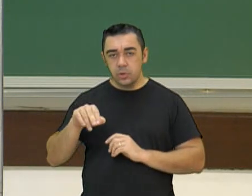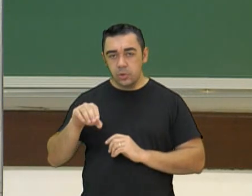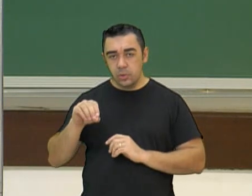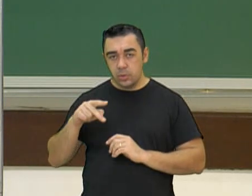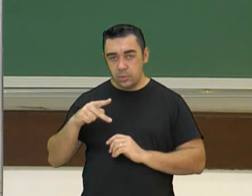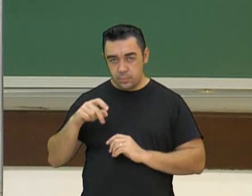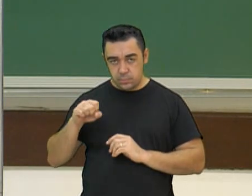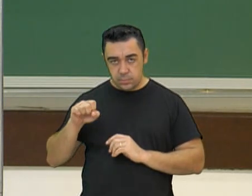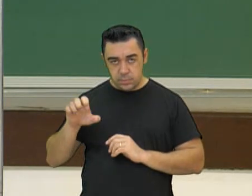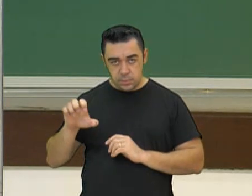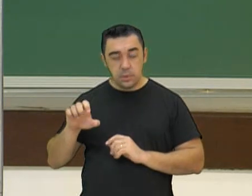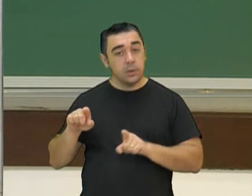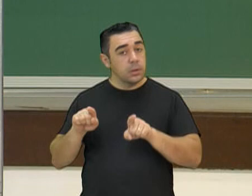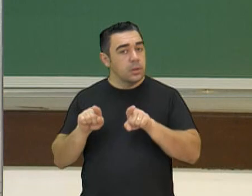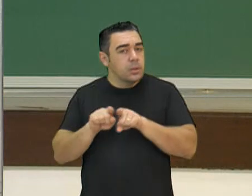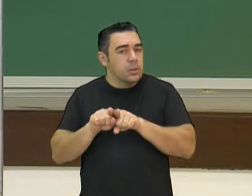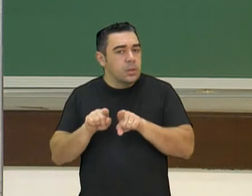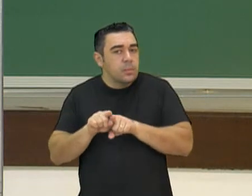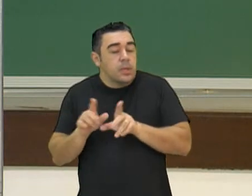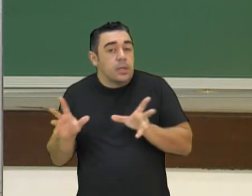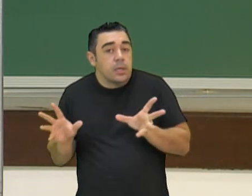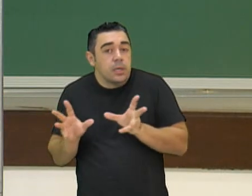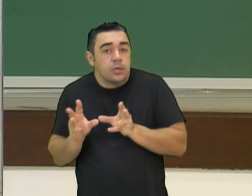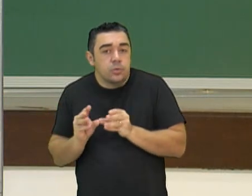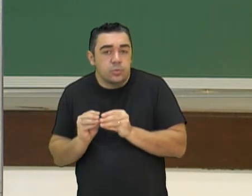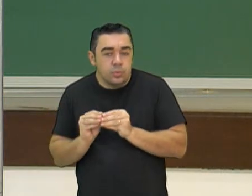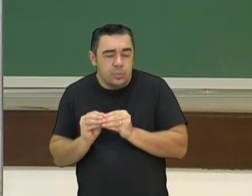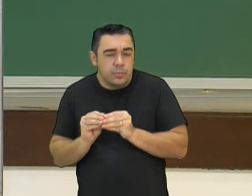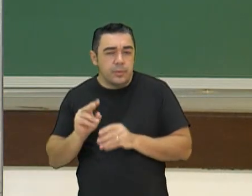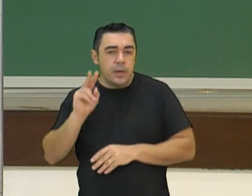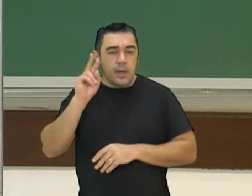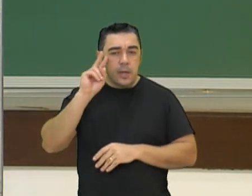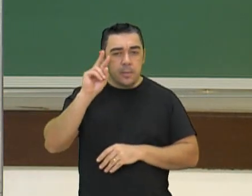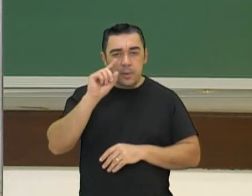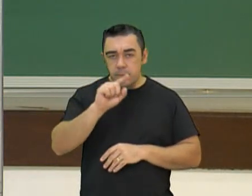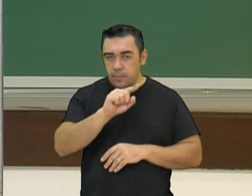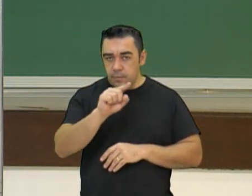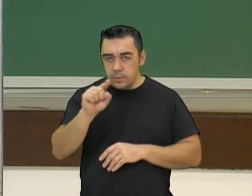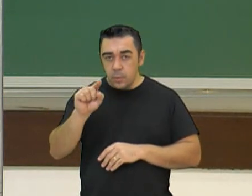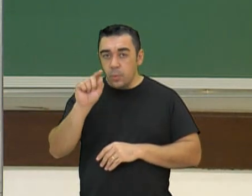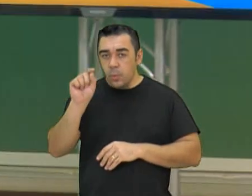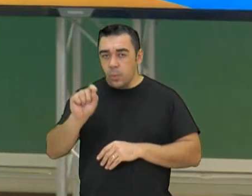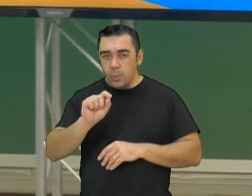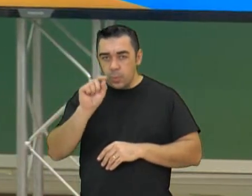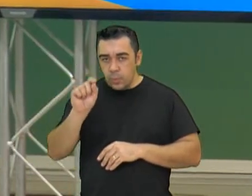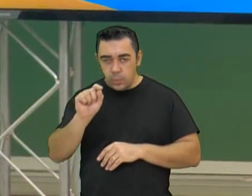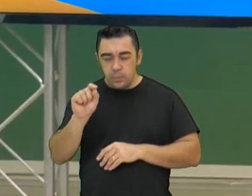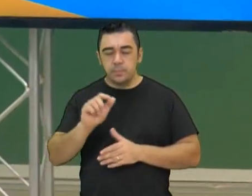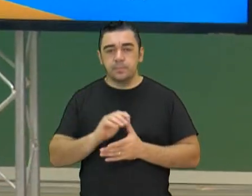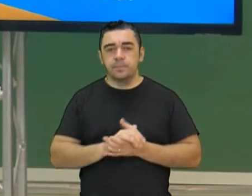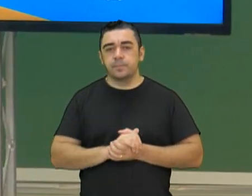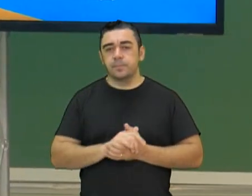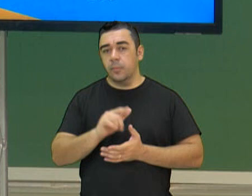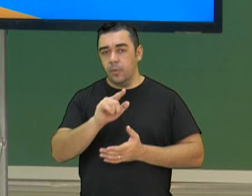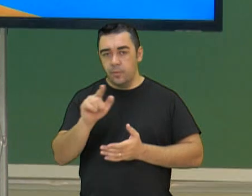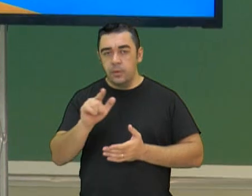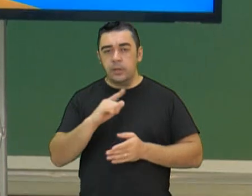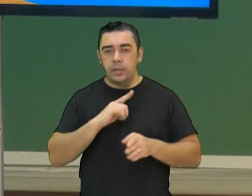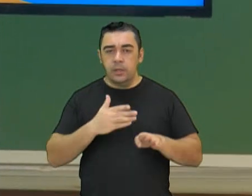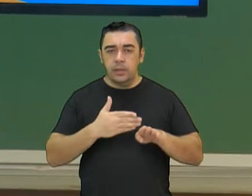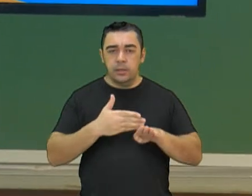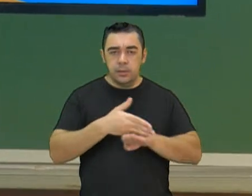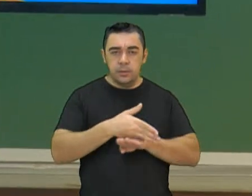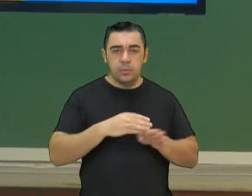e também de resumo, certo? Relembrando a todos vocês, né? Que estão conseguindo aí acessar